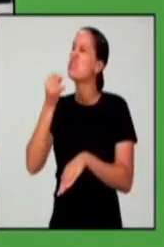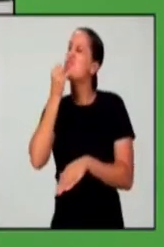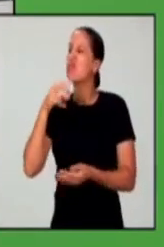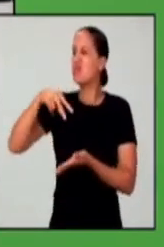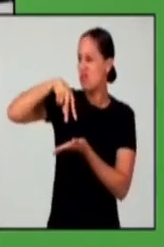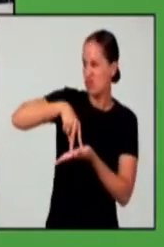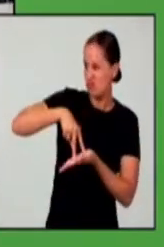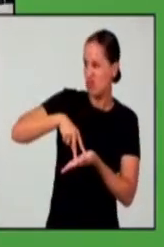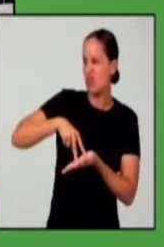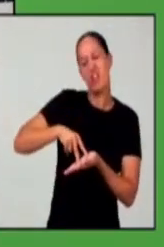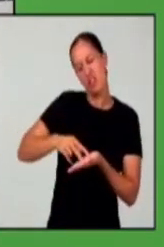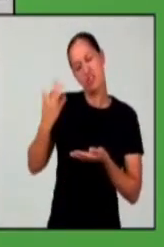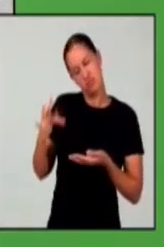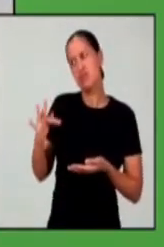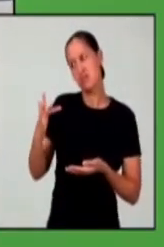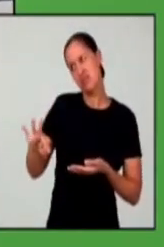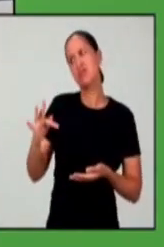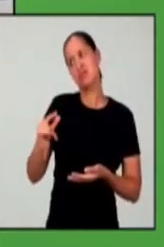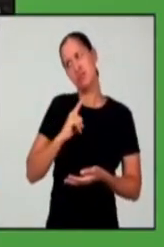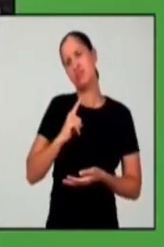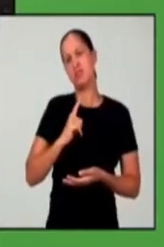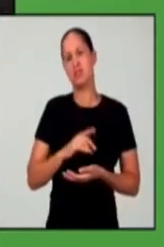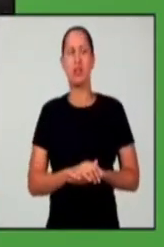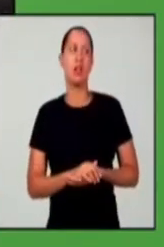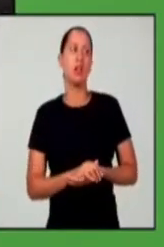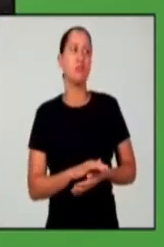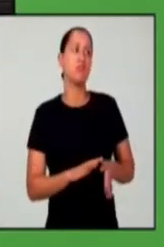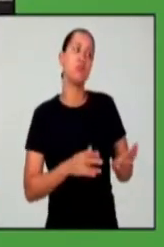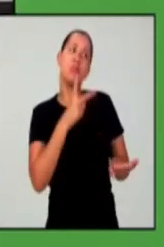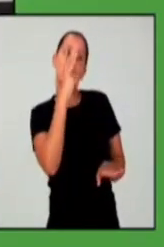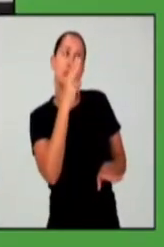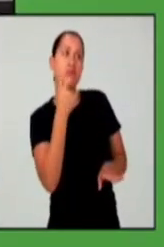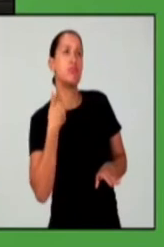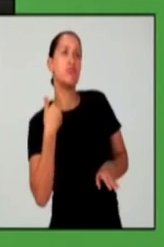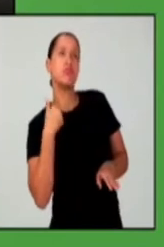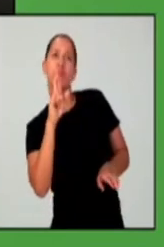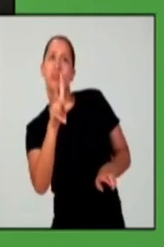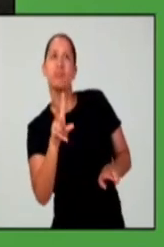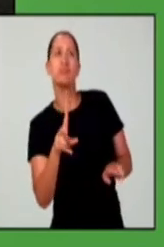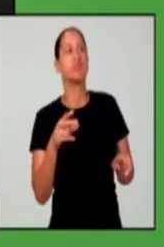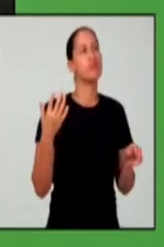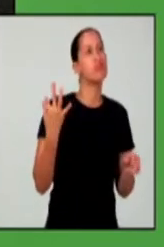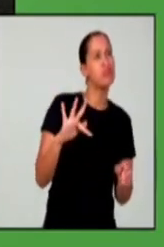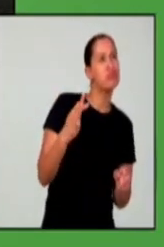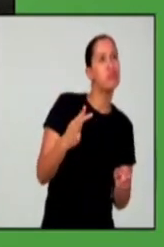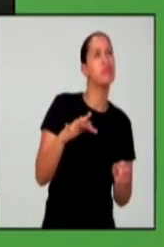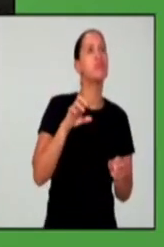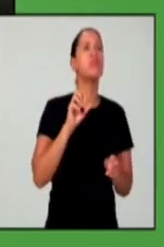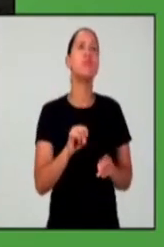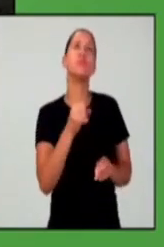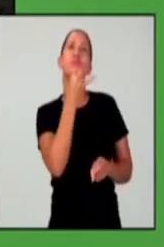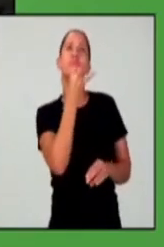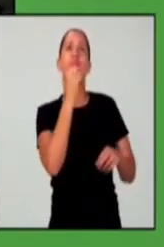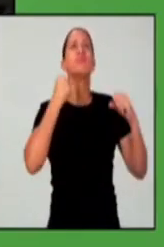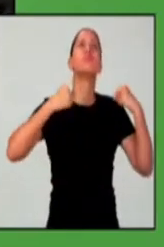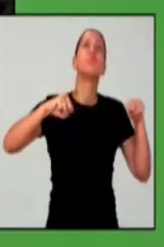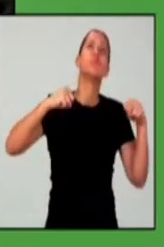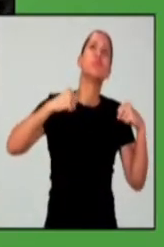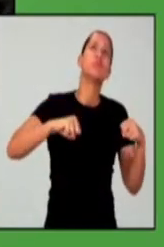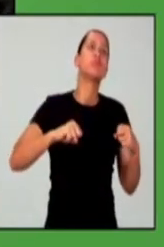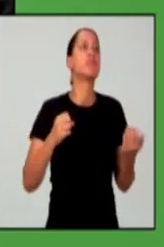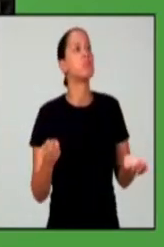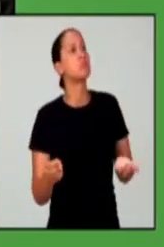de pé, o organismo sente uma diferença, né? Depende da idade, depende do... se a pessoa faz exercício